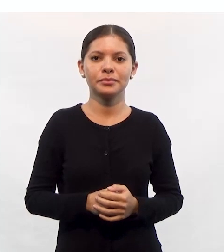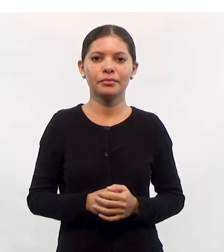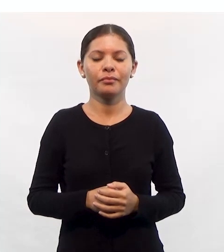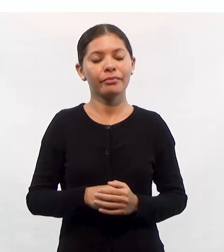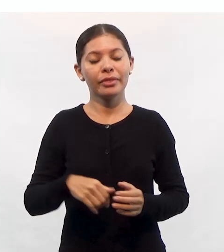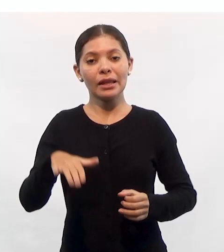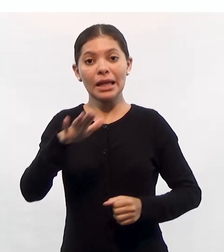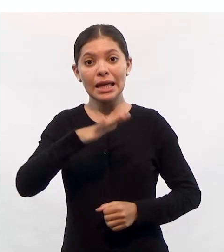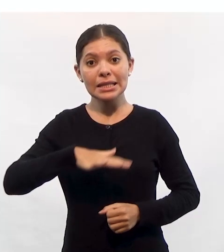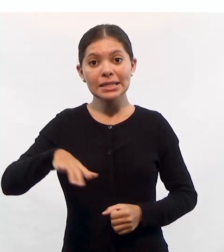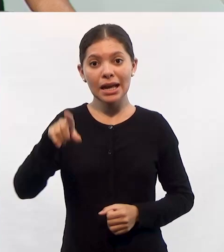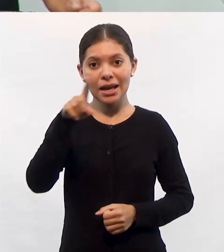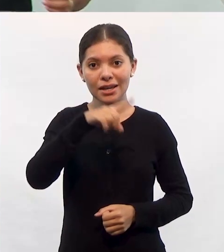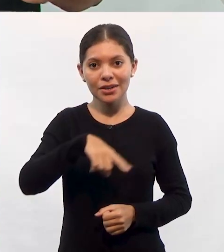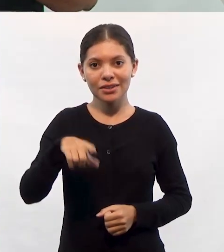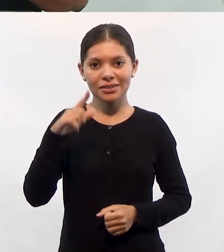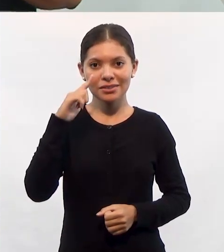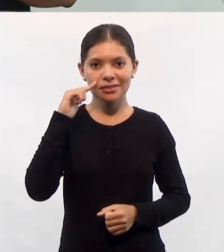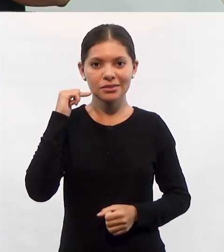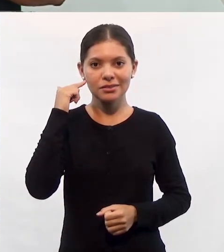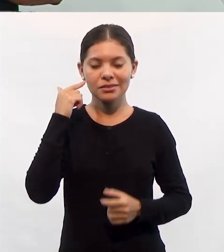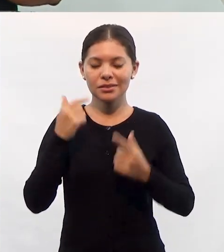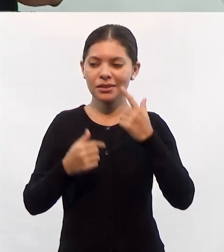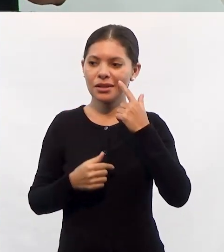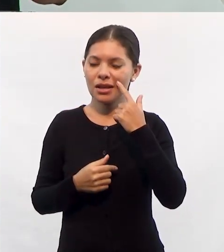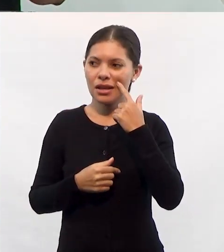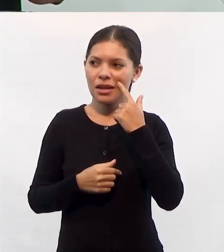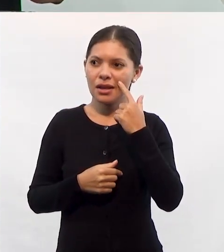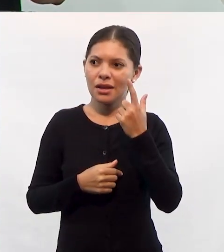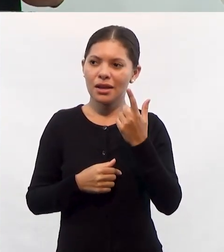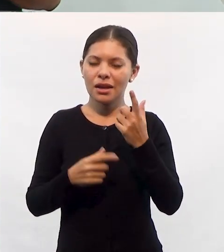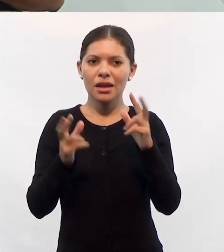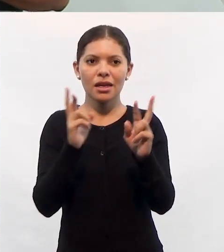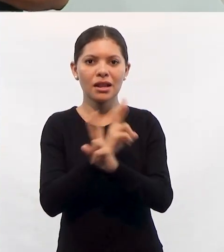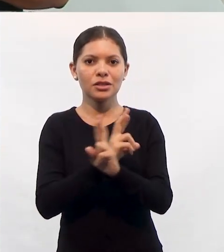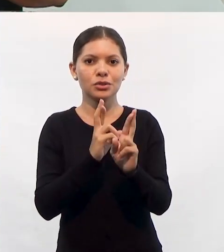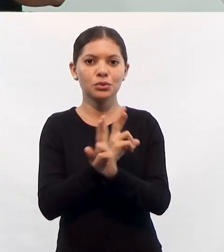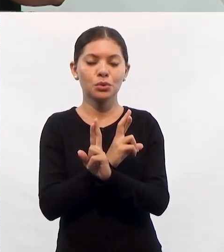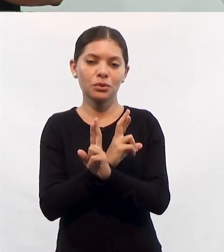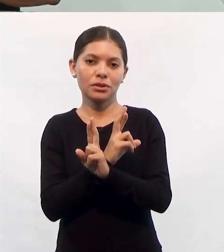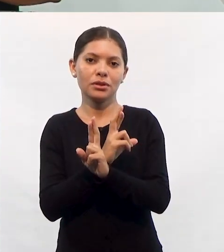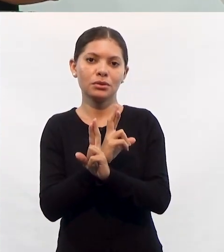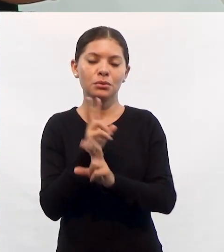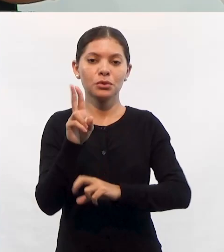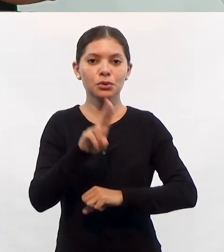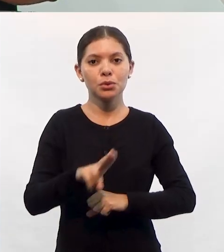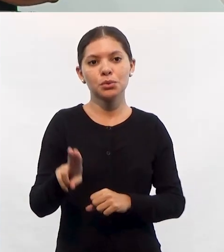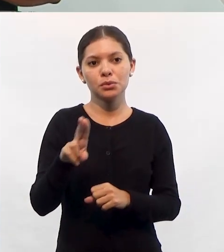a área de almoxarifado aqui se relaciona aqueles insumos que são utilizados na manutenção de máquinas